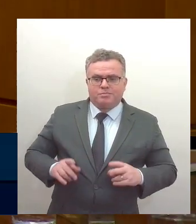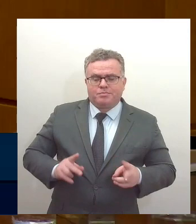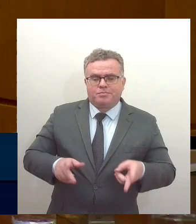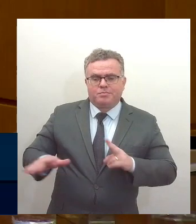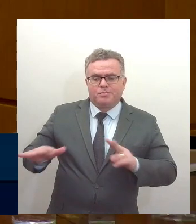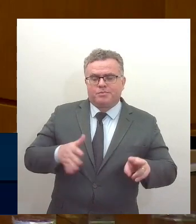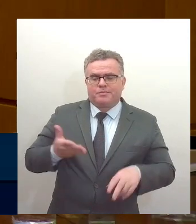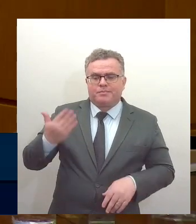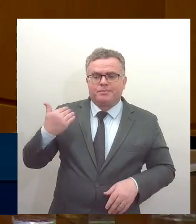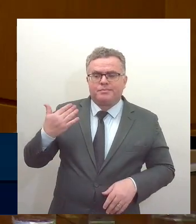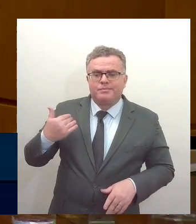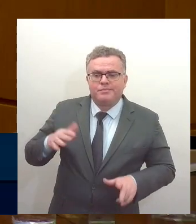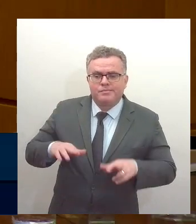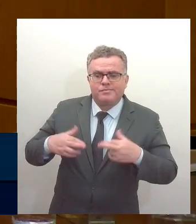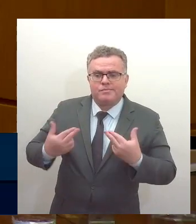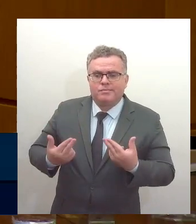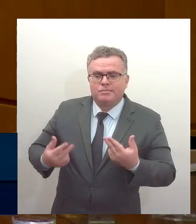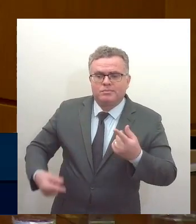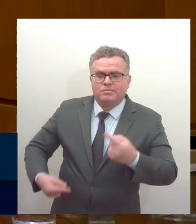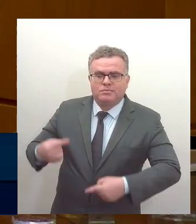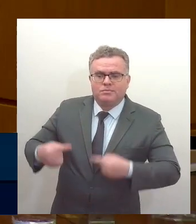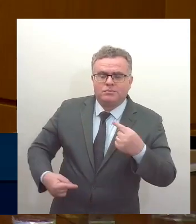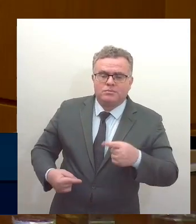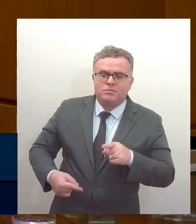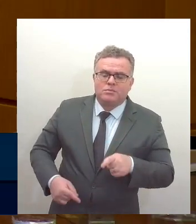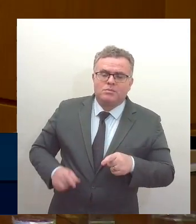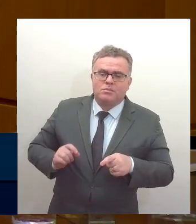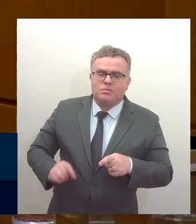essa questão. E na próxima,